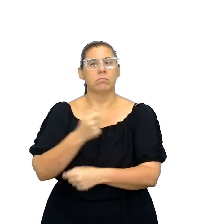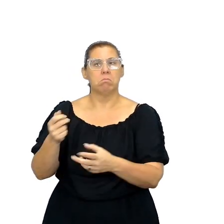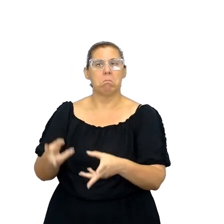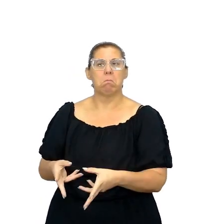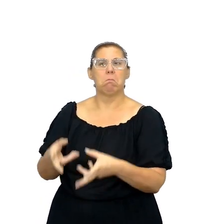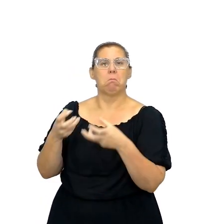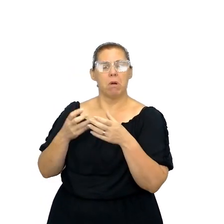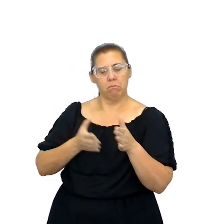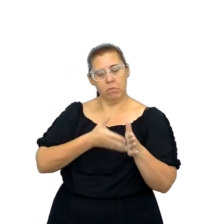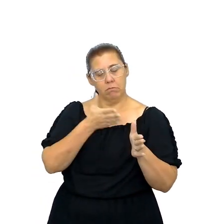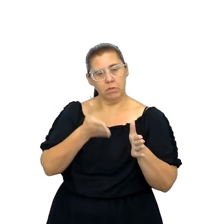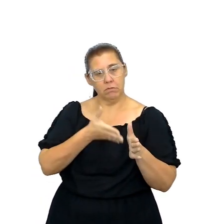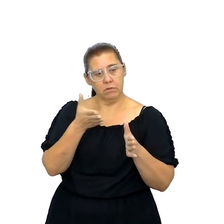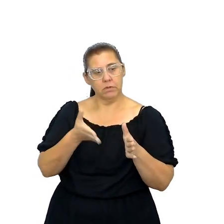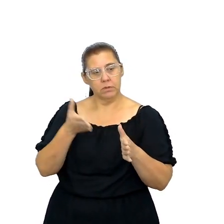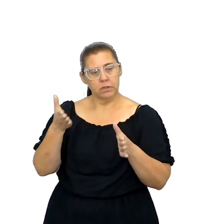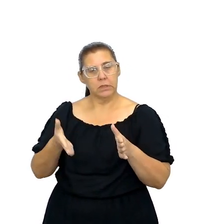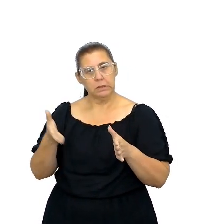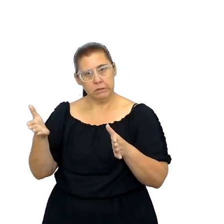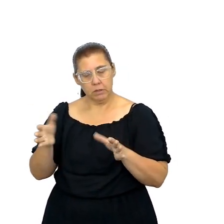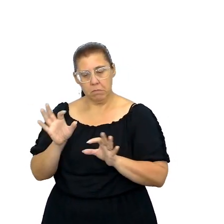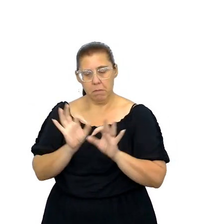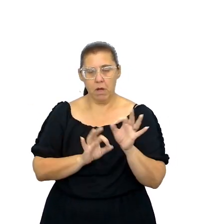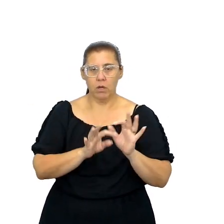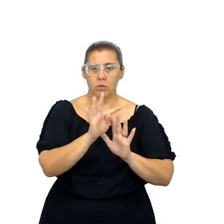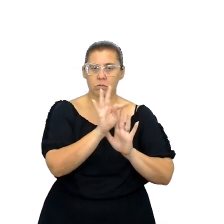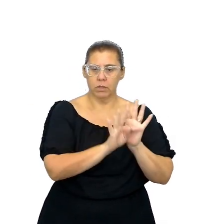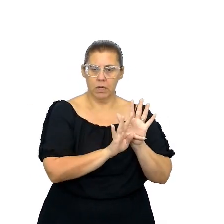que nessas sequências linguísticas que formam um texto,